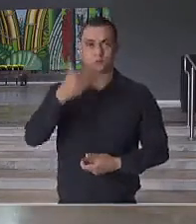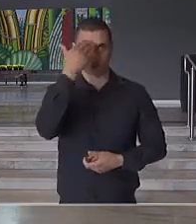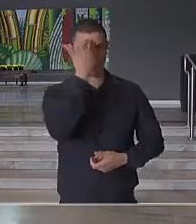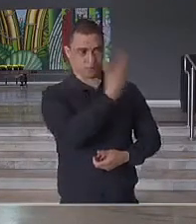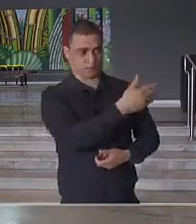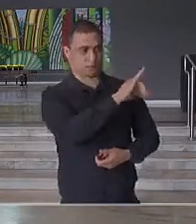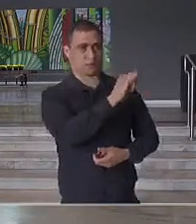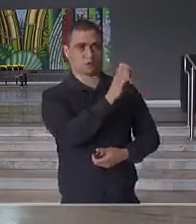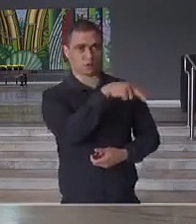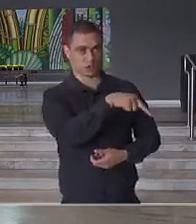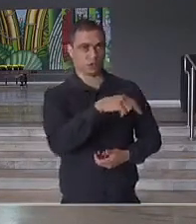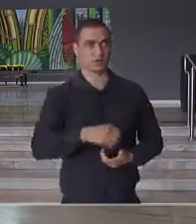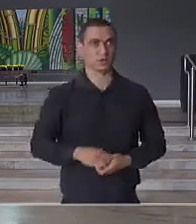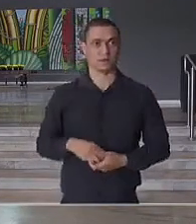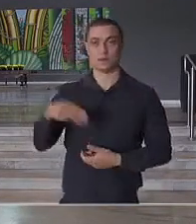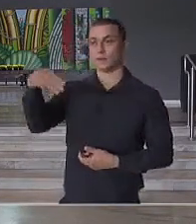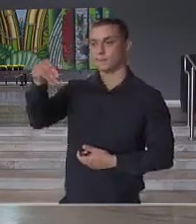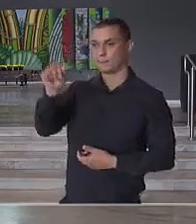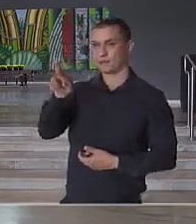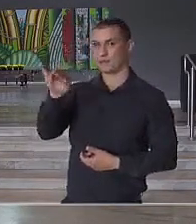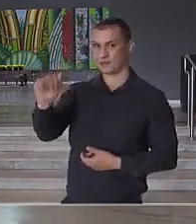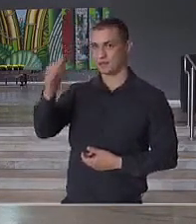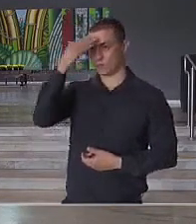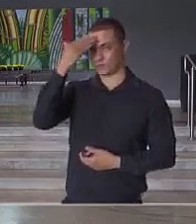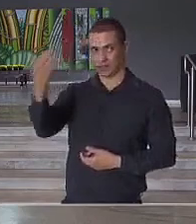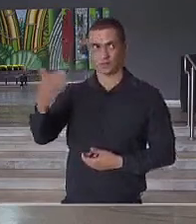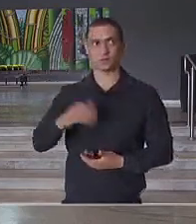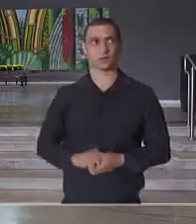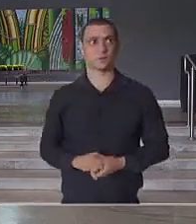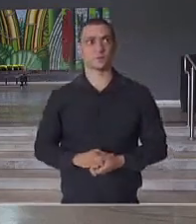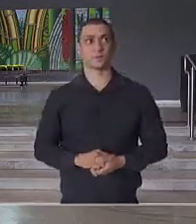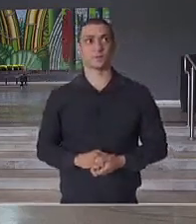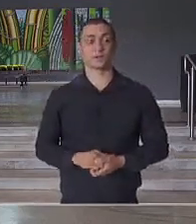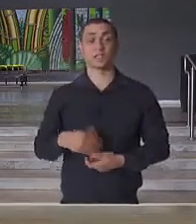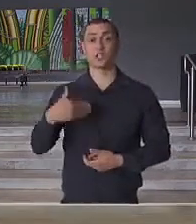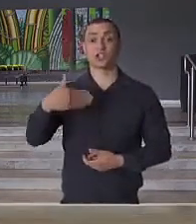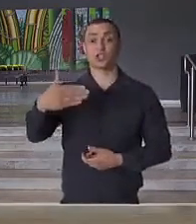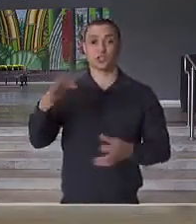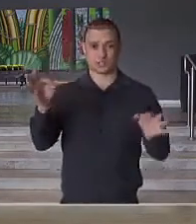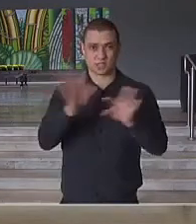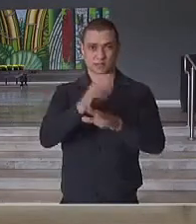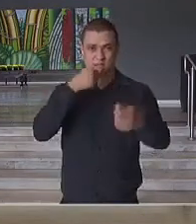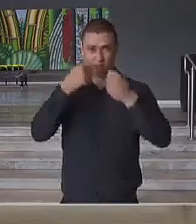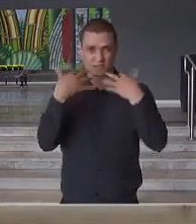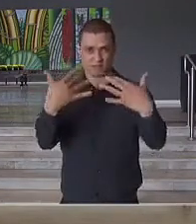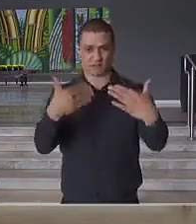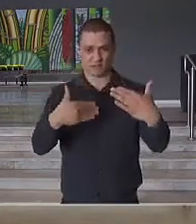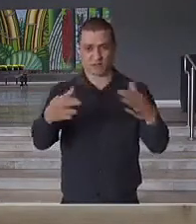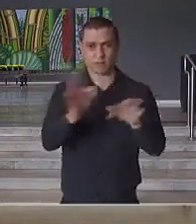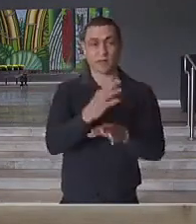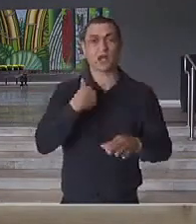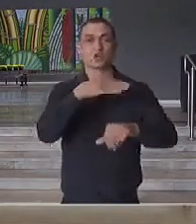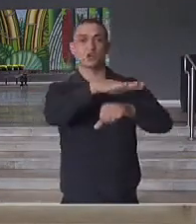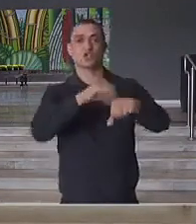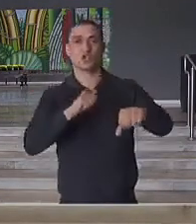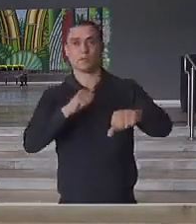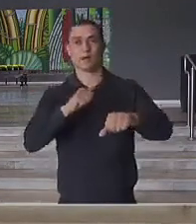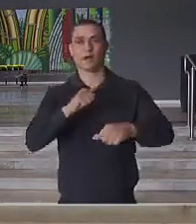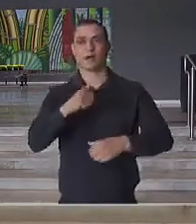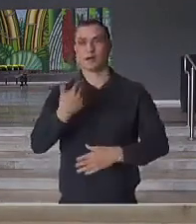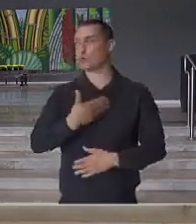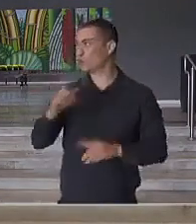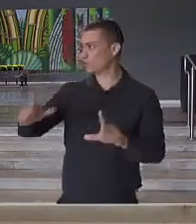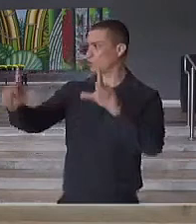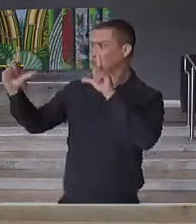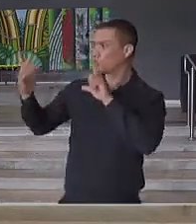Obrigado, Jean Gorenstein. Mayra, obrigado pela pergunta. Antes de concluirmos aqui a coletiva, eu queria chamar o nosso vacinômetro aqui na